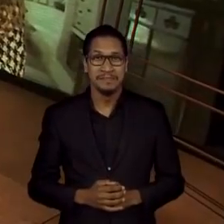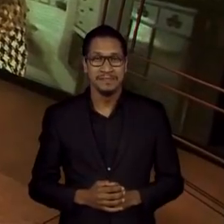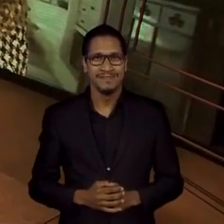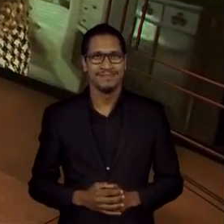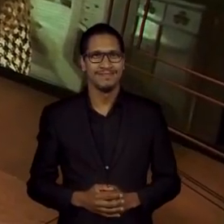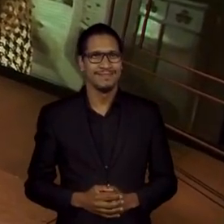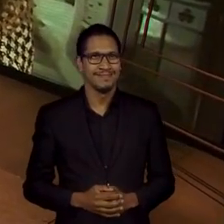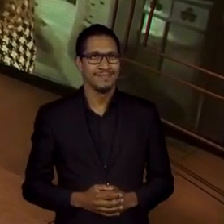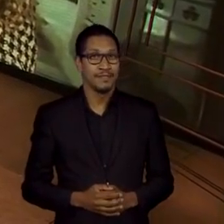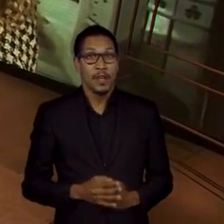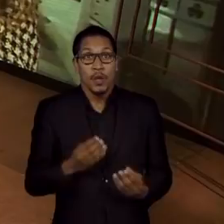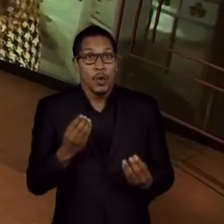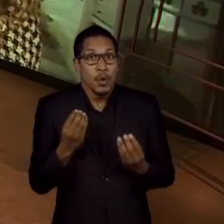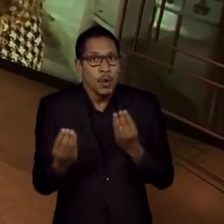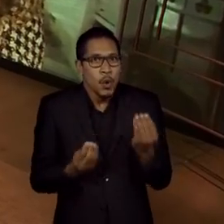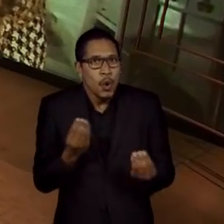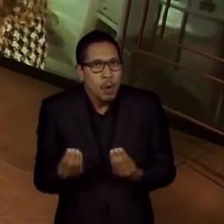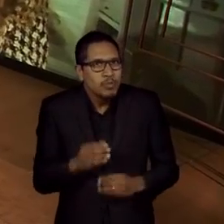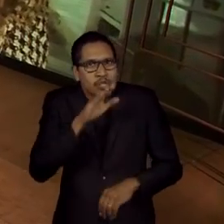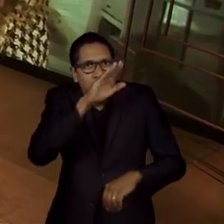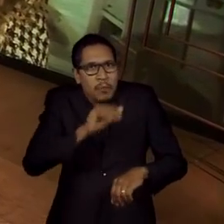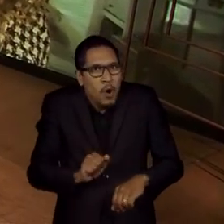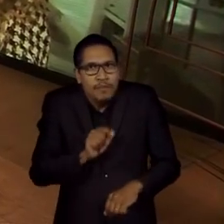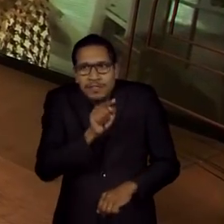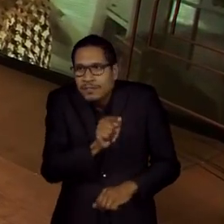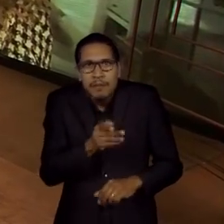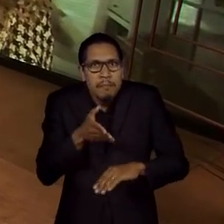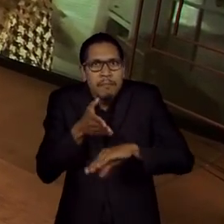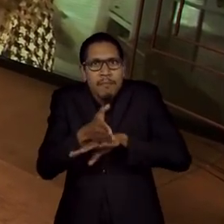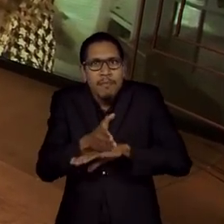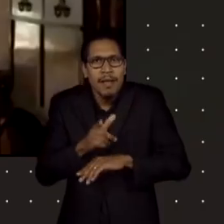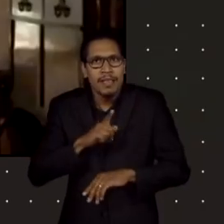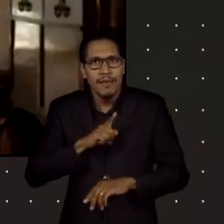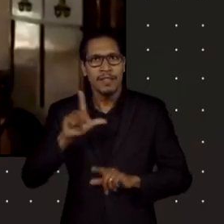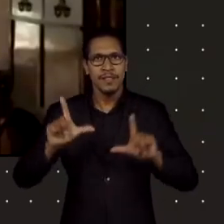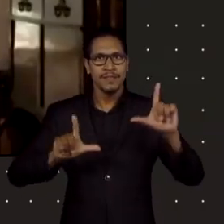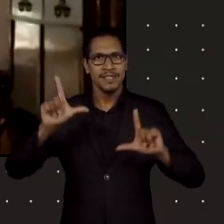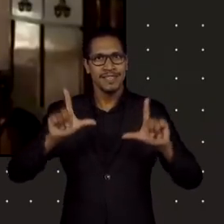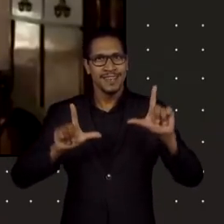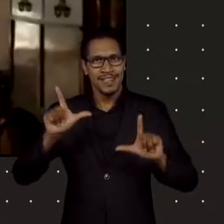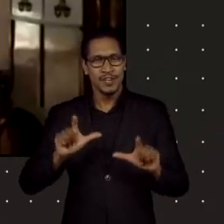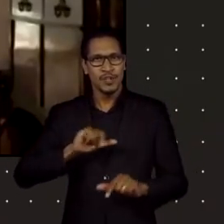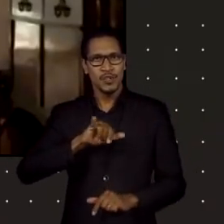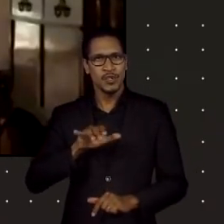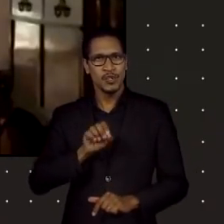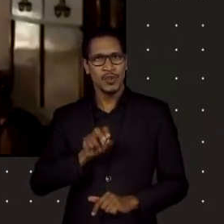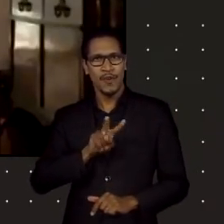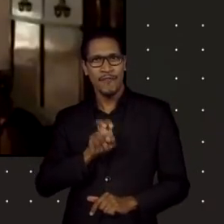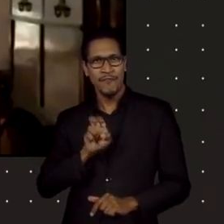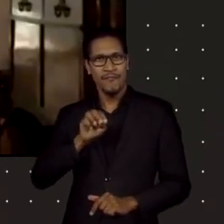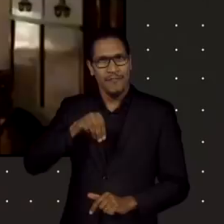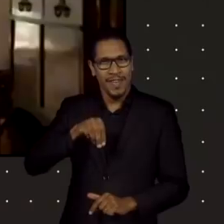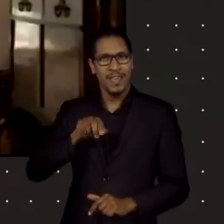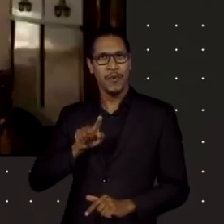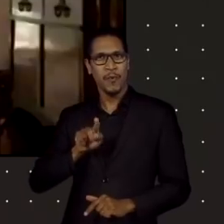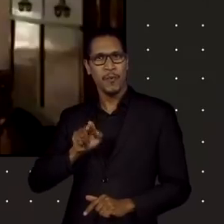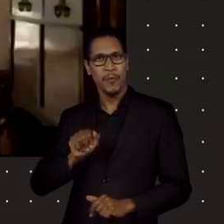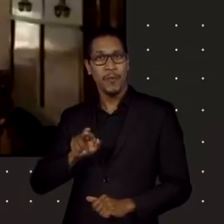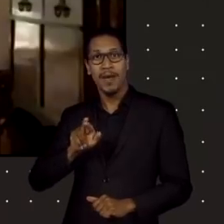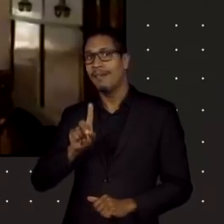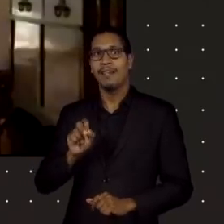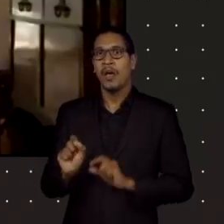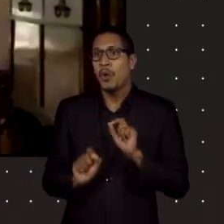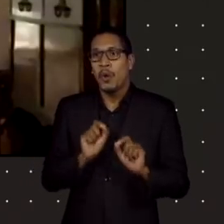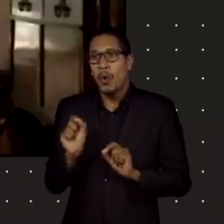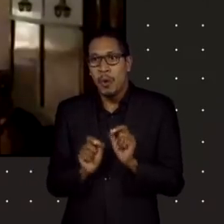Como é que aconteceu o convite para você fazer o programa Jovem Guarda? Quantas lembranças, hein? Maravilhosas. Bom, nós